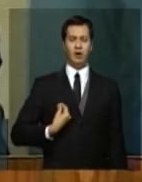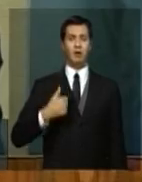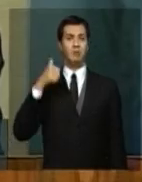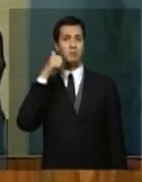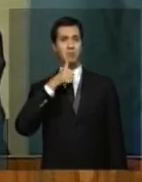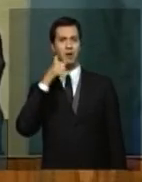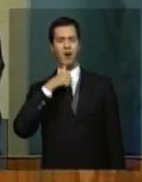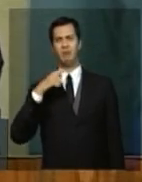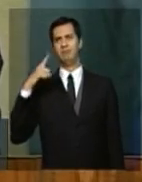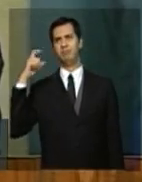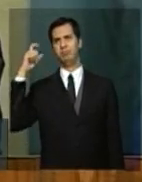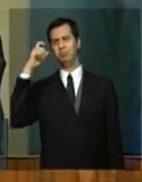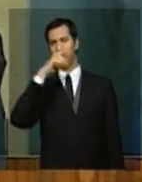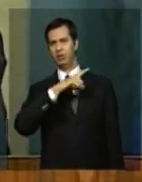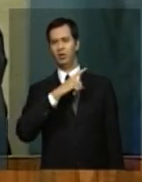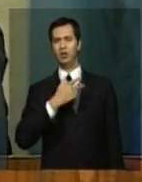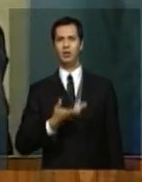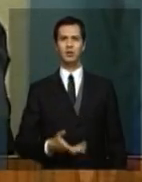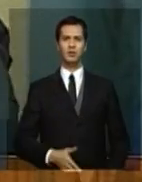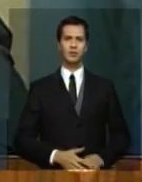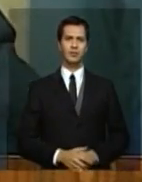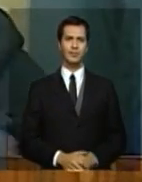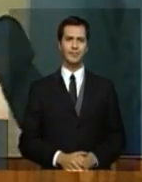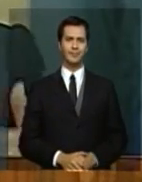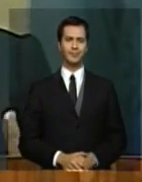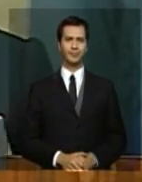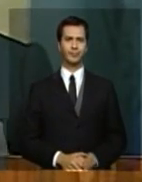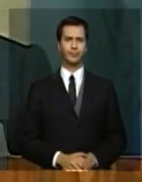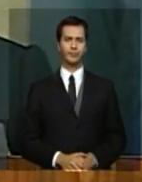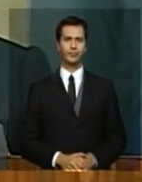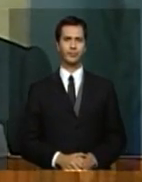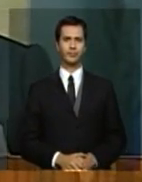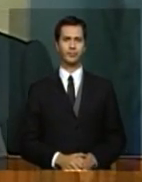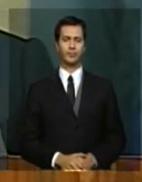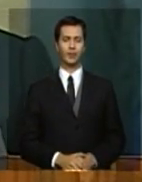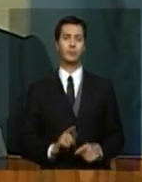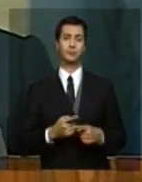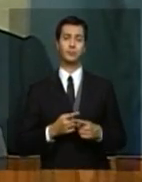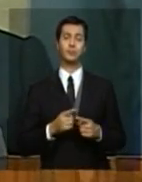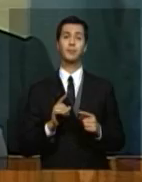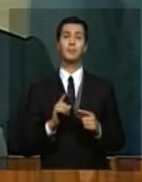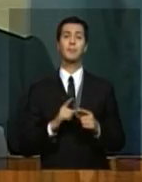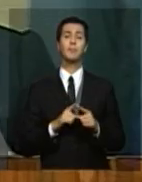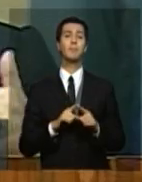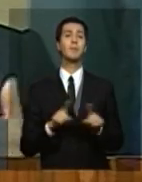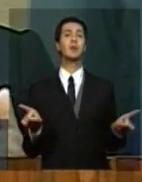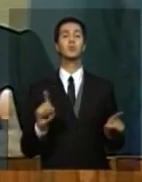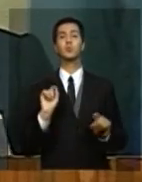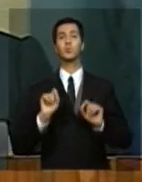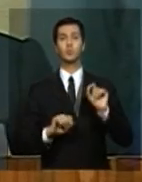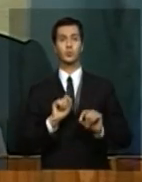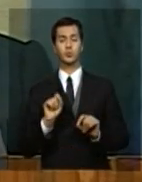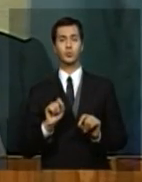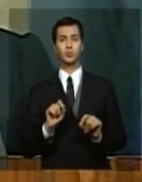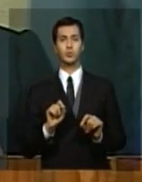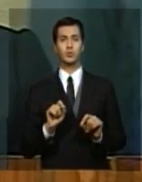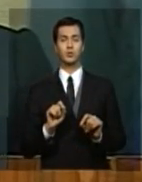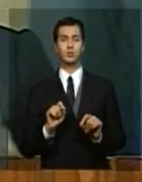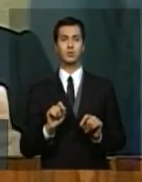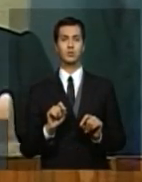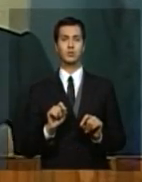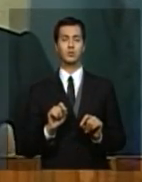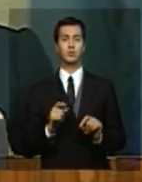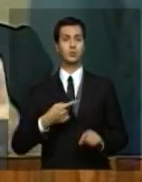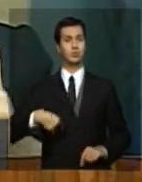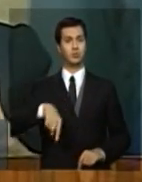mulheres é mais dificultado quando na realidade por mais